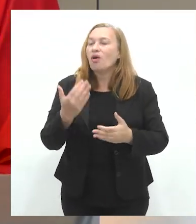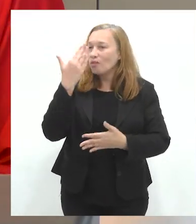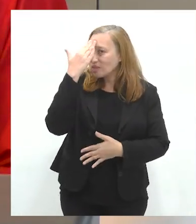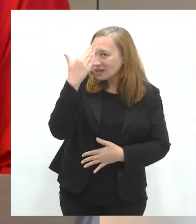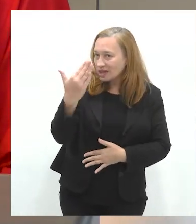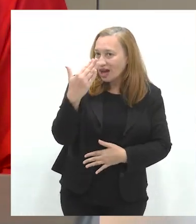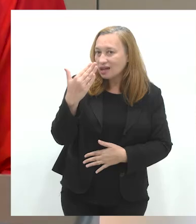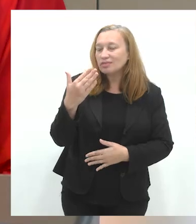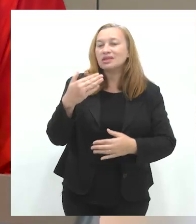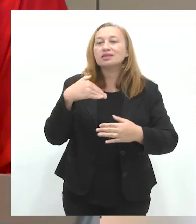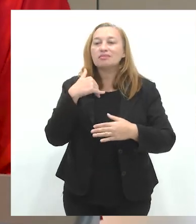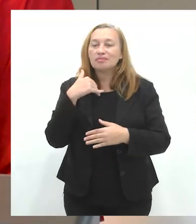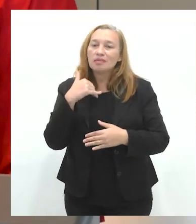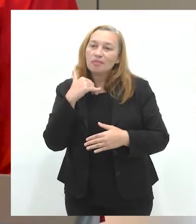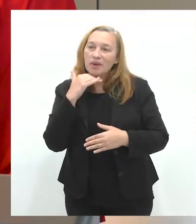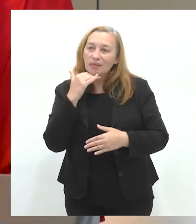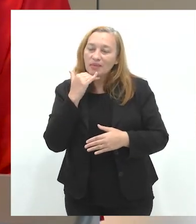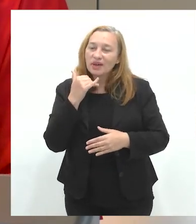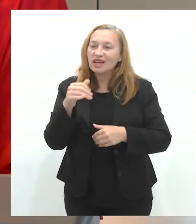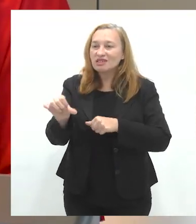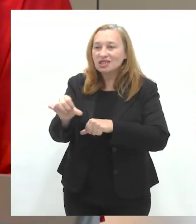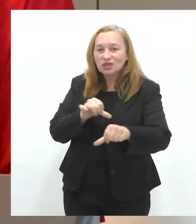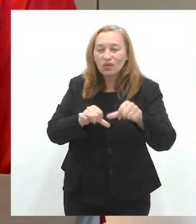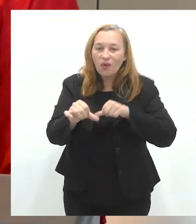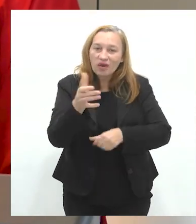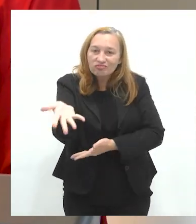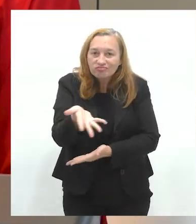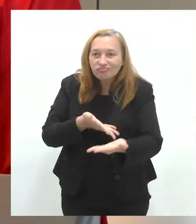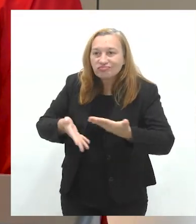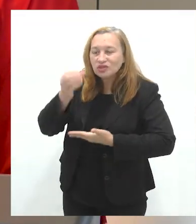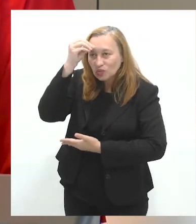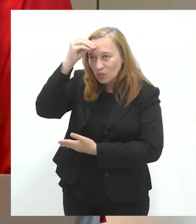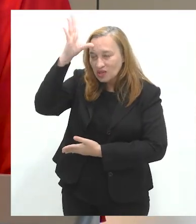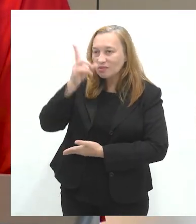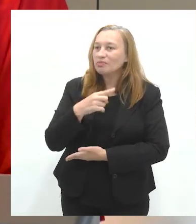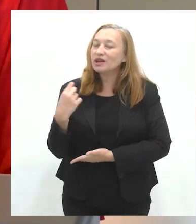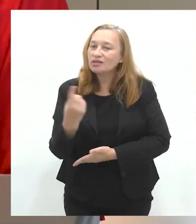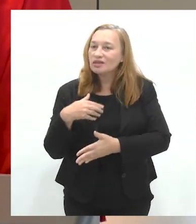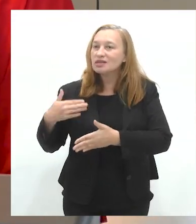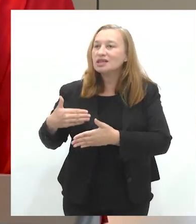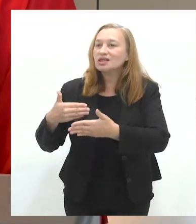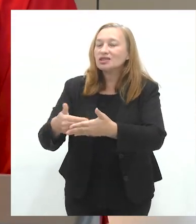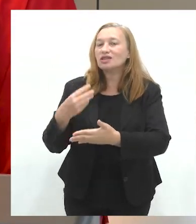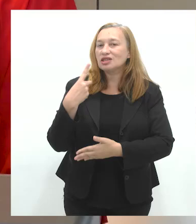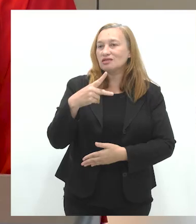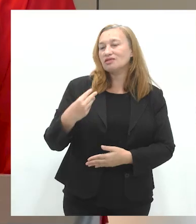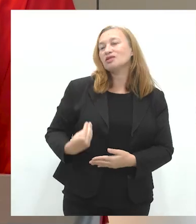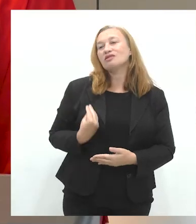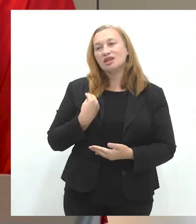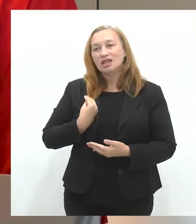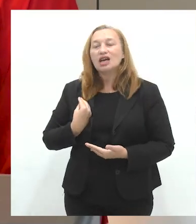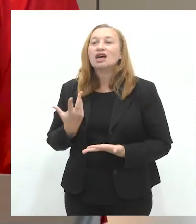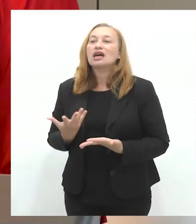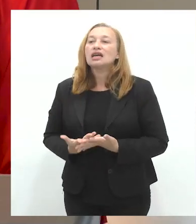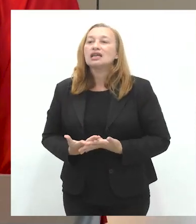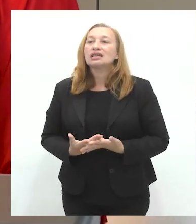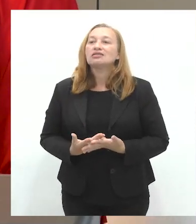Tamires. Olha, muito obrigado por esse bate-papo aqui, por essa troca, por compartilhar seu conhecimento com a gente, sua trajetória de